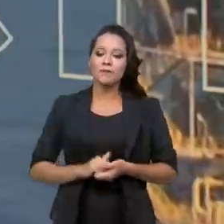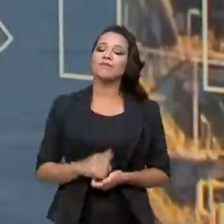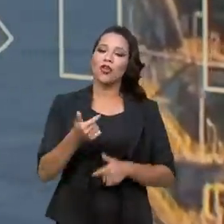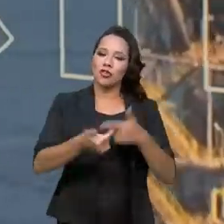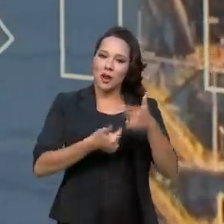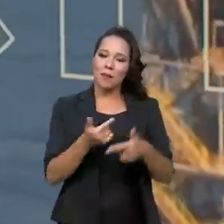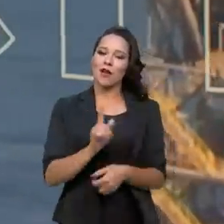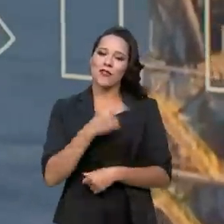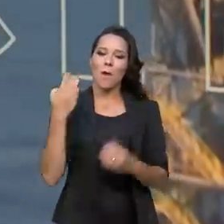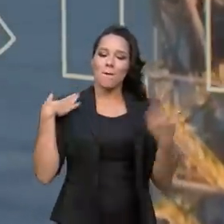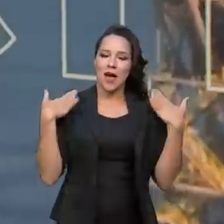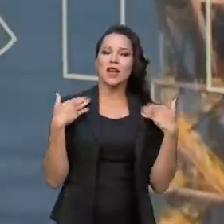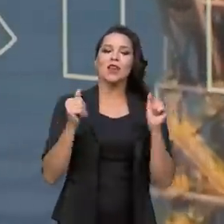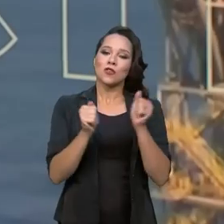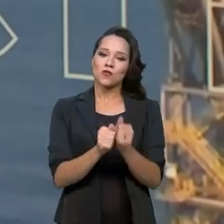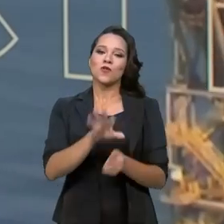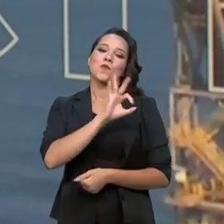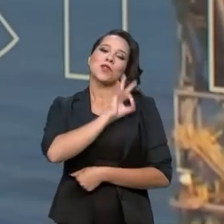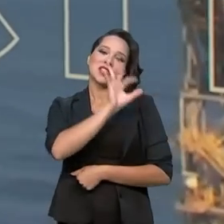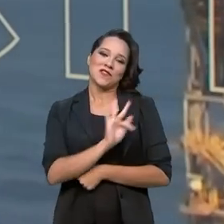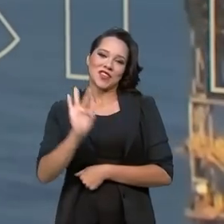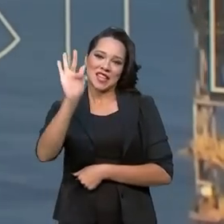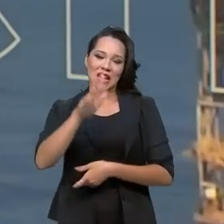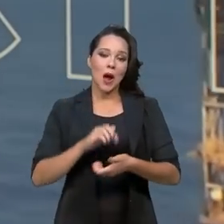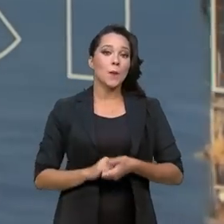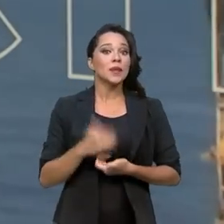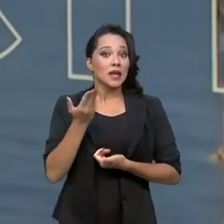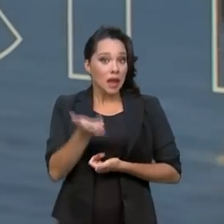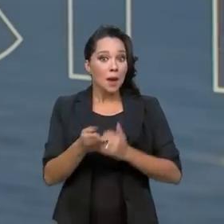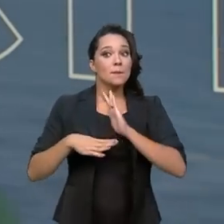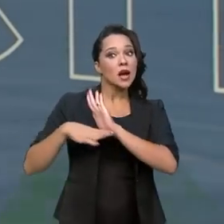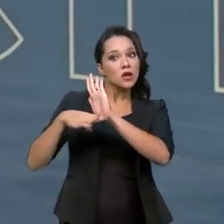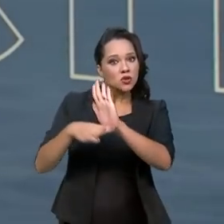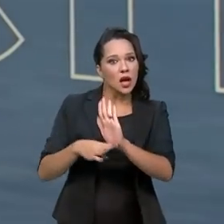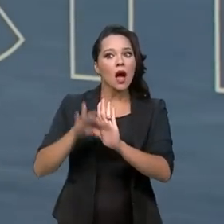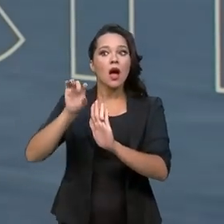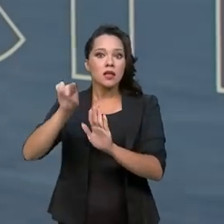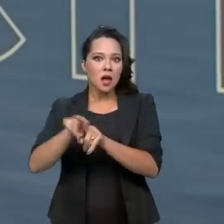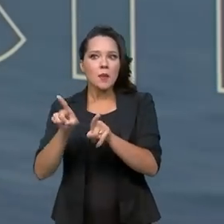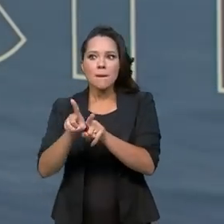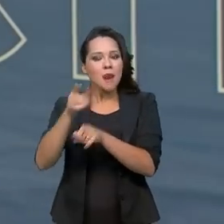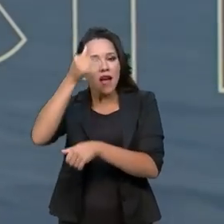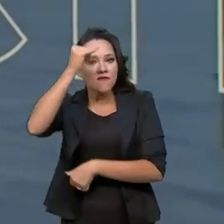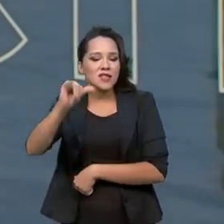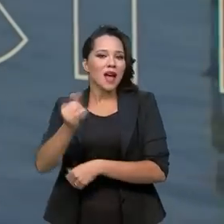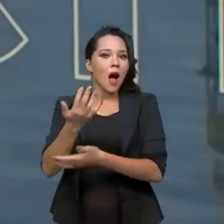conjunto, nesse caso, com a Polícia Federal, em prol de coibir um crime